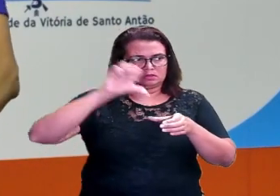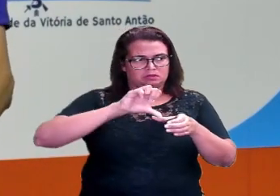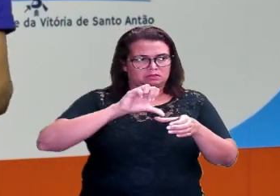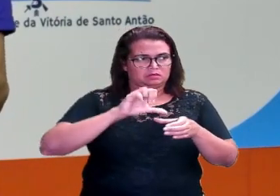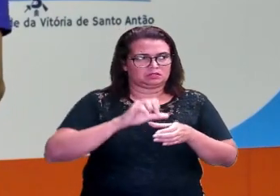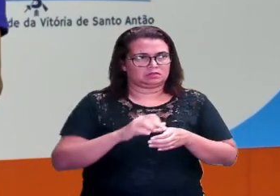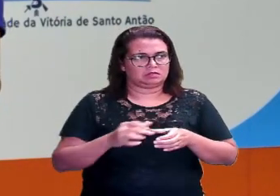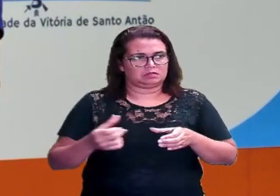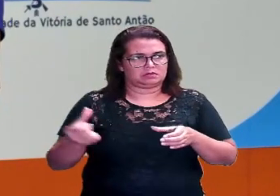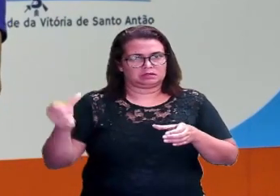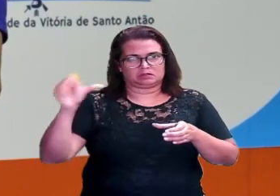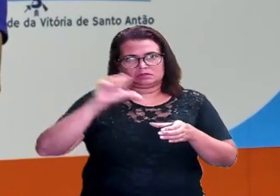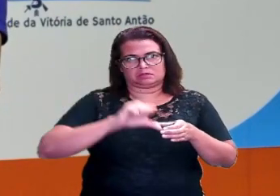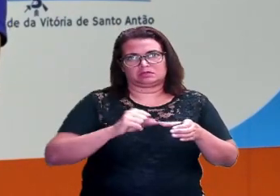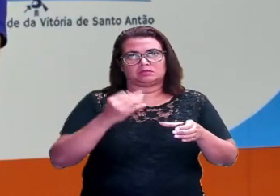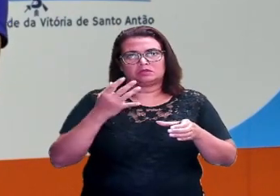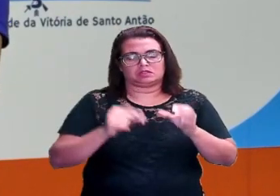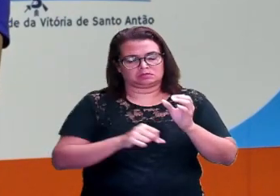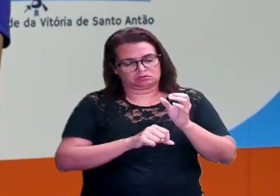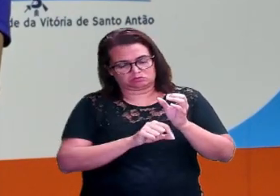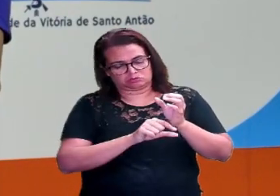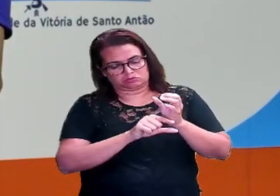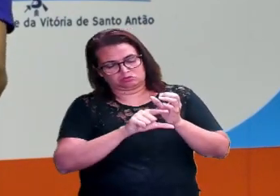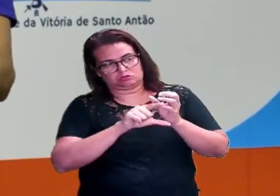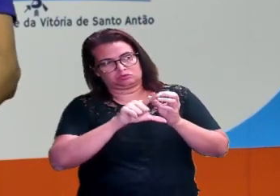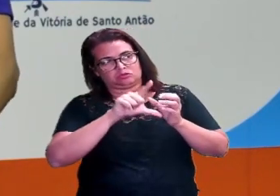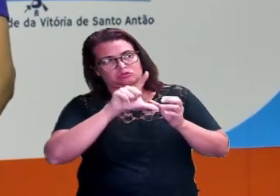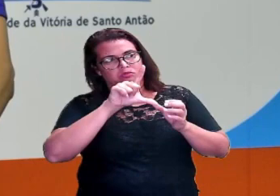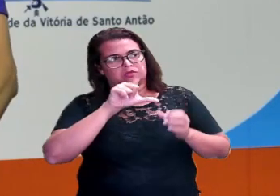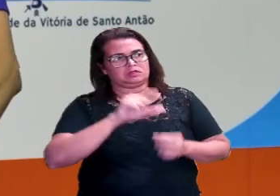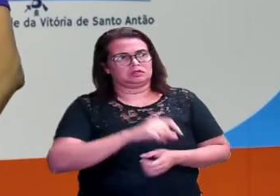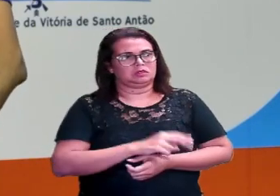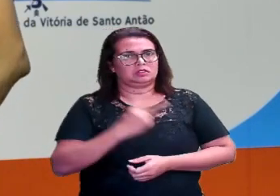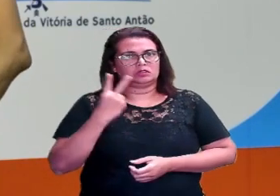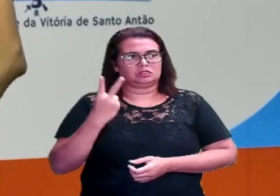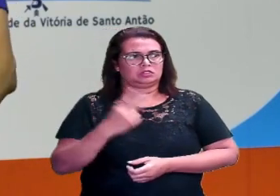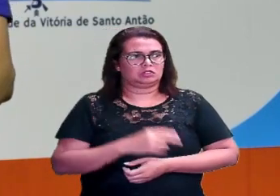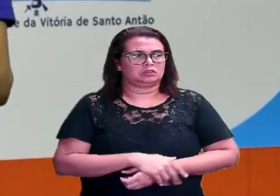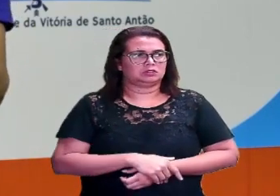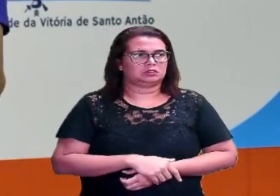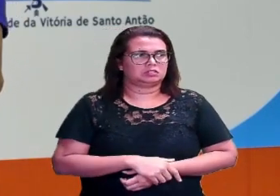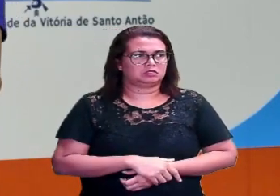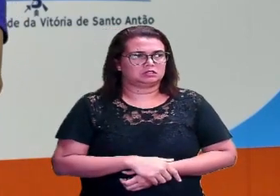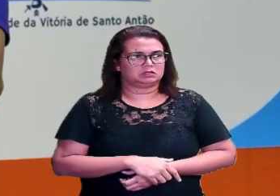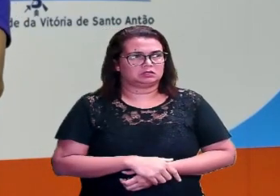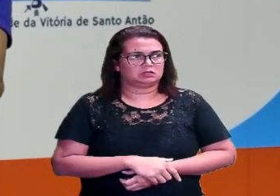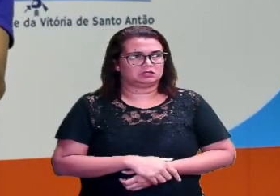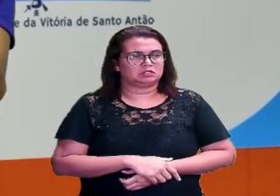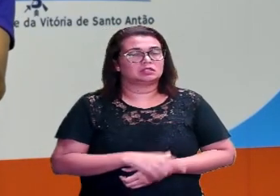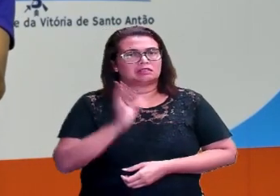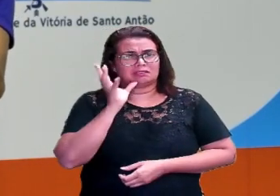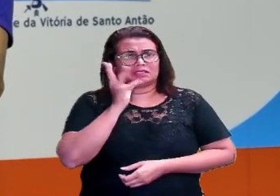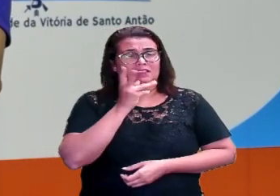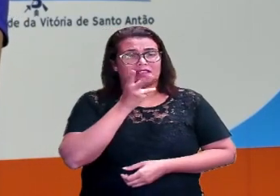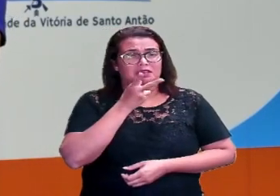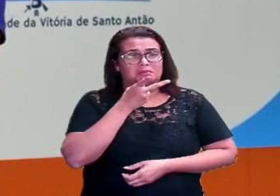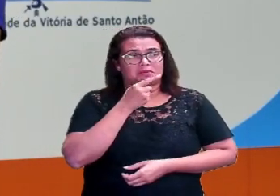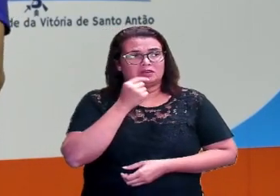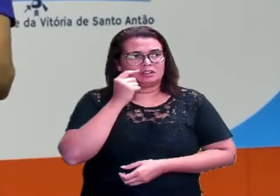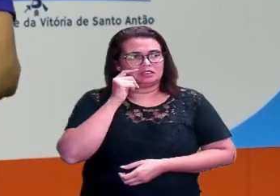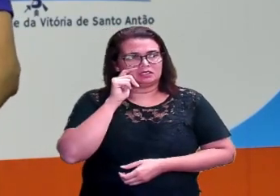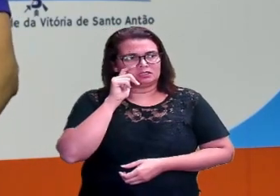recipiente aqui os 500 ml? 2 copos desse. Olha quanto eu vou demorar.